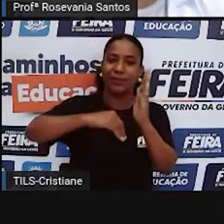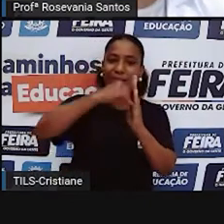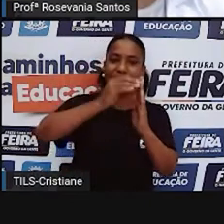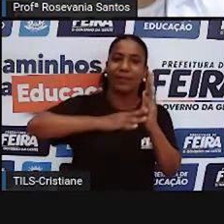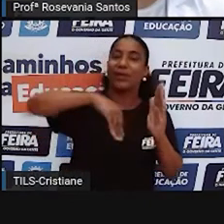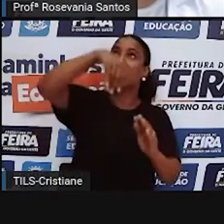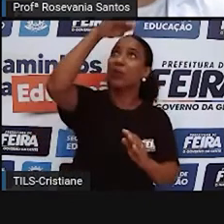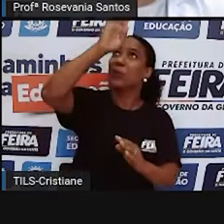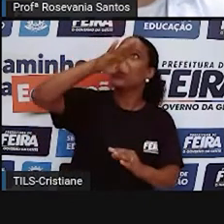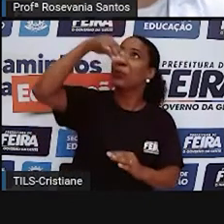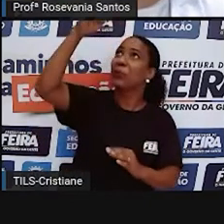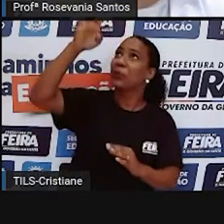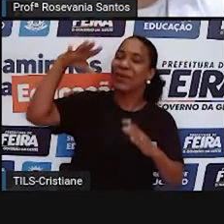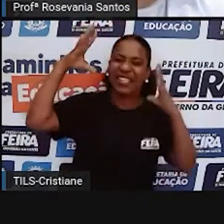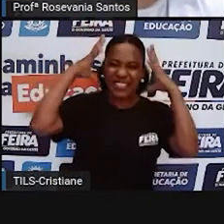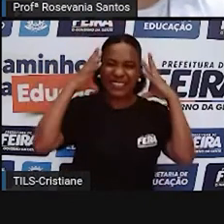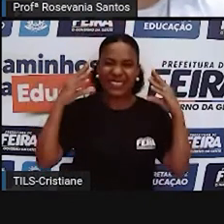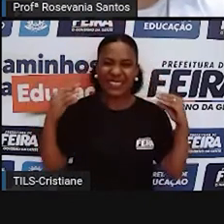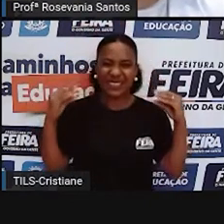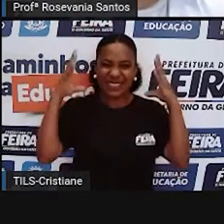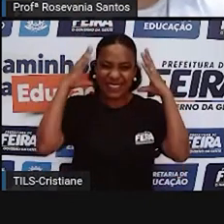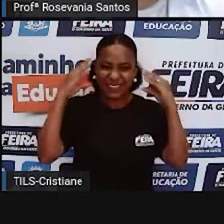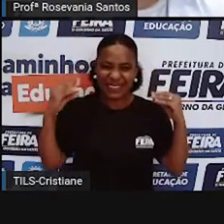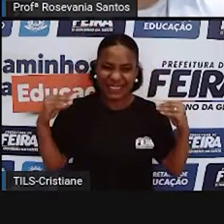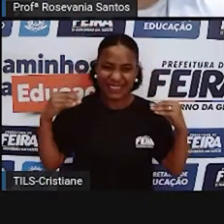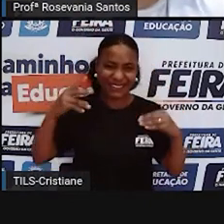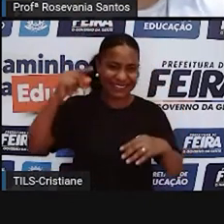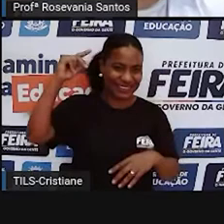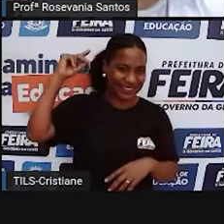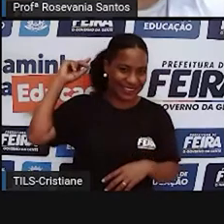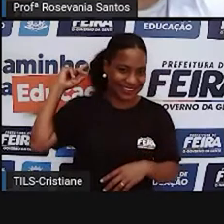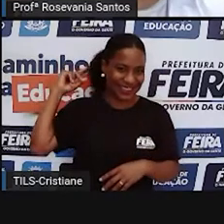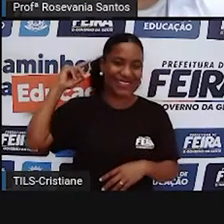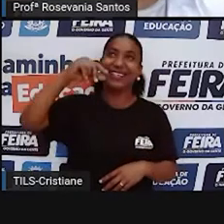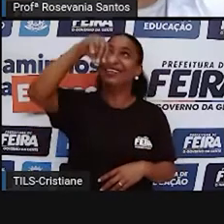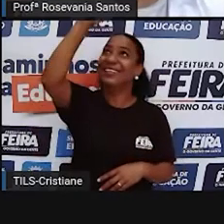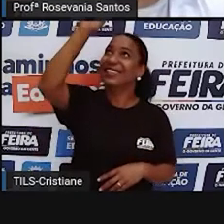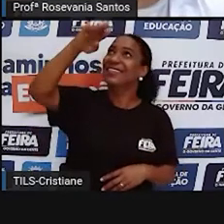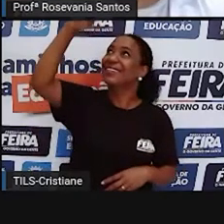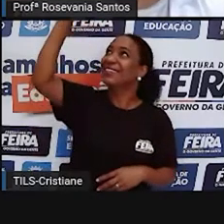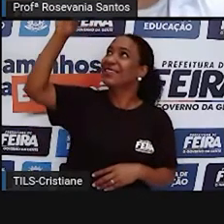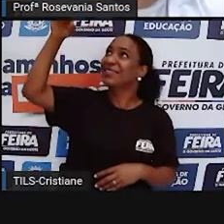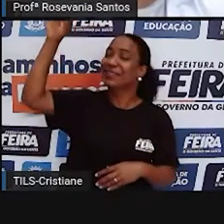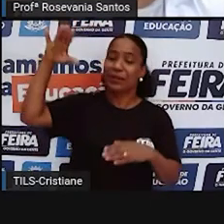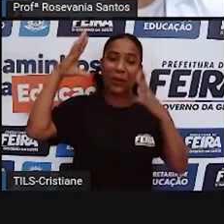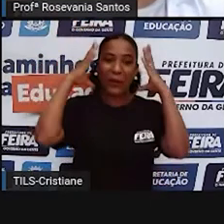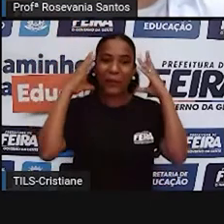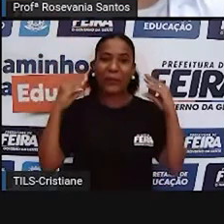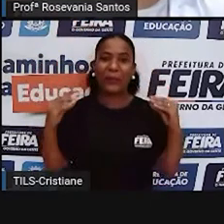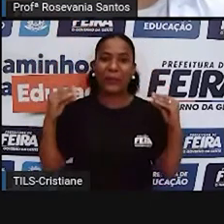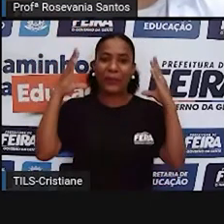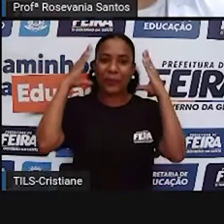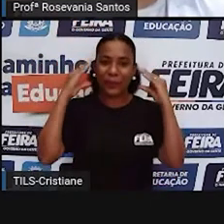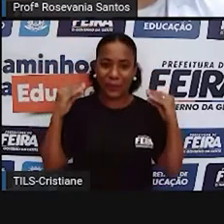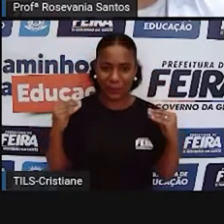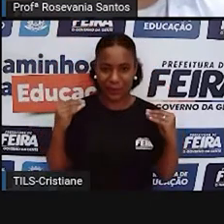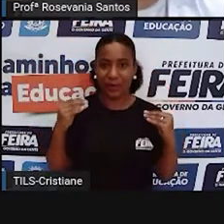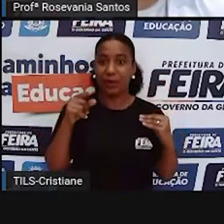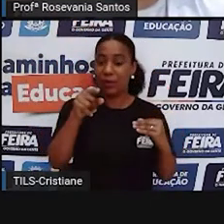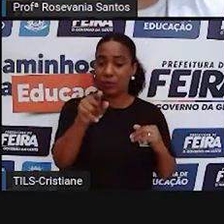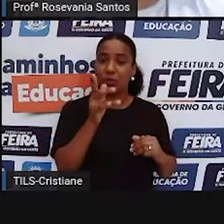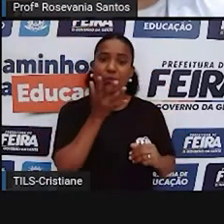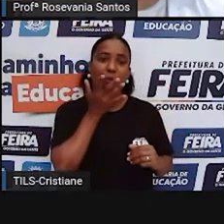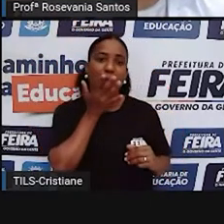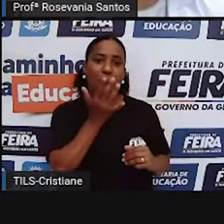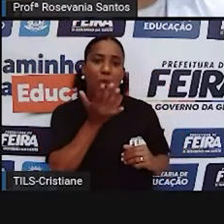pintura rupestre. Esses aí, né, que vocês estão observando, são feitos assim, com uma cor só, porque também não tinha